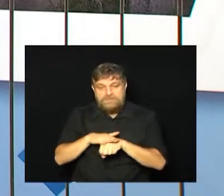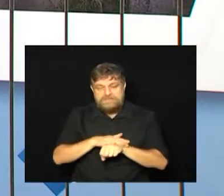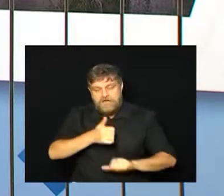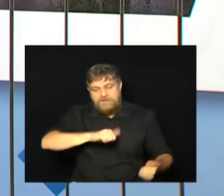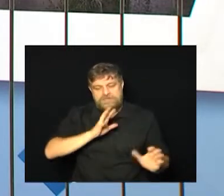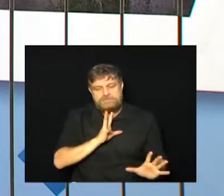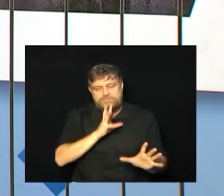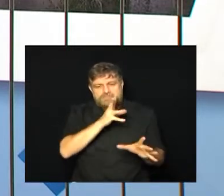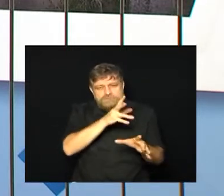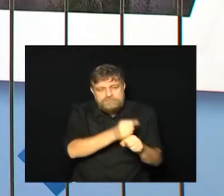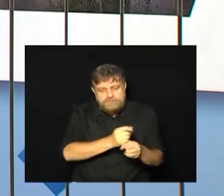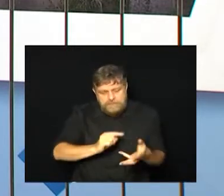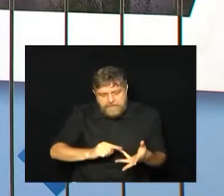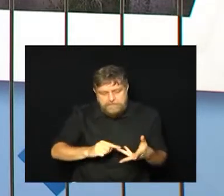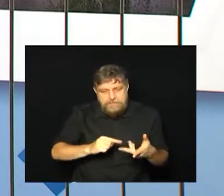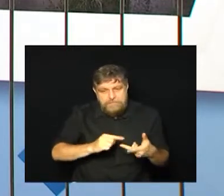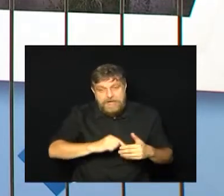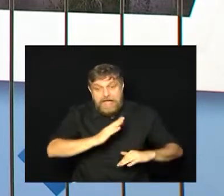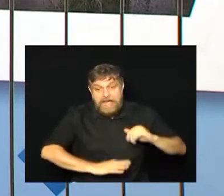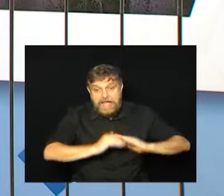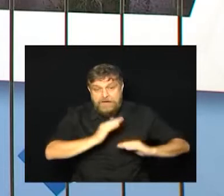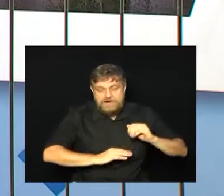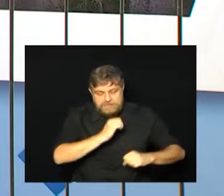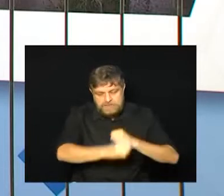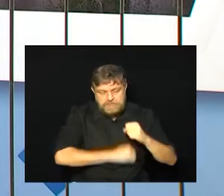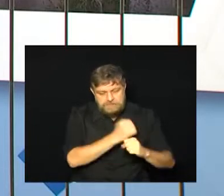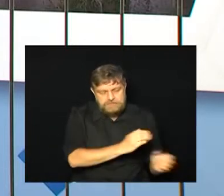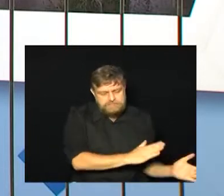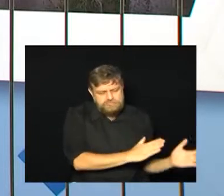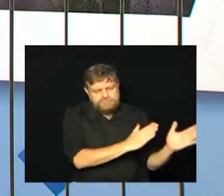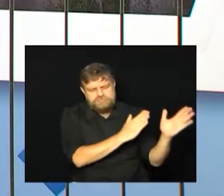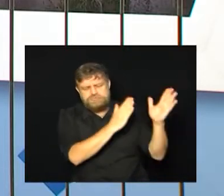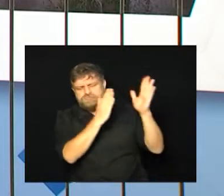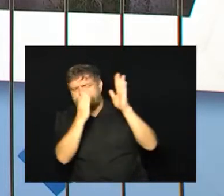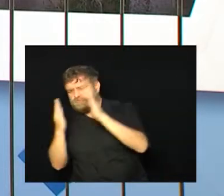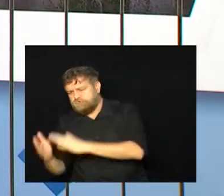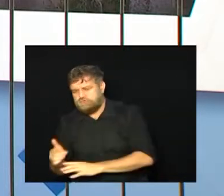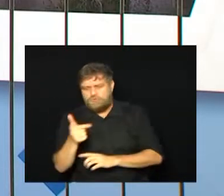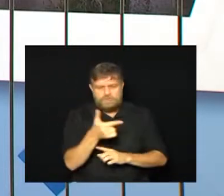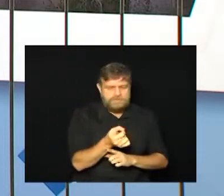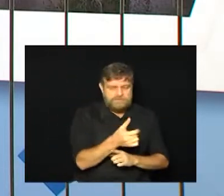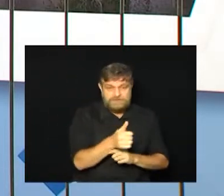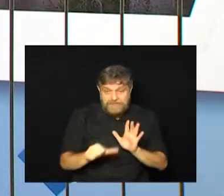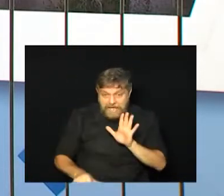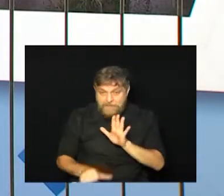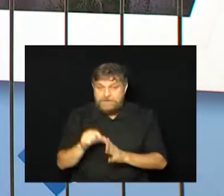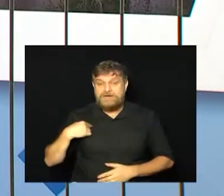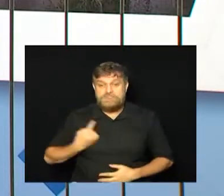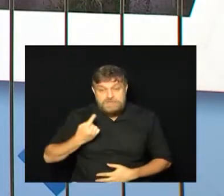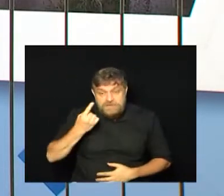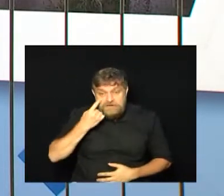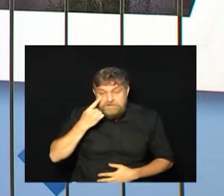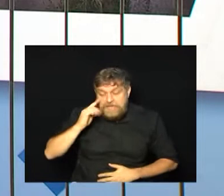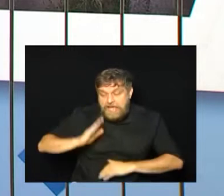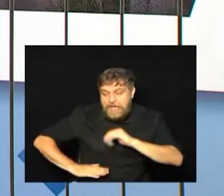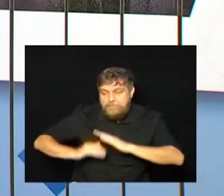de tudo que foi feito de cada comissão ao longo de 2021. E nessa primeira reportagem, a gente vai conferir como foram